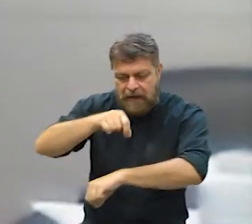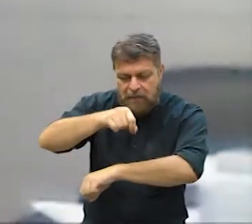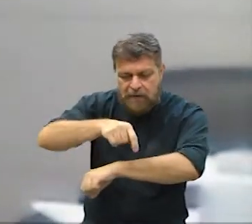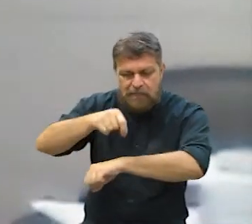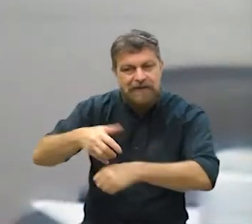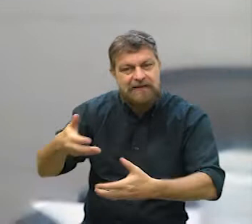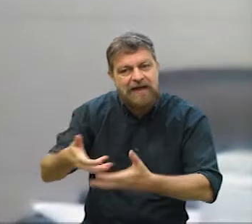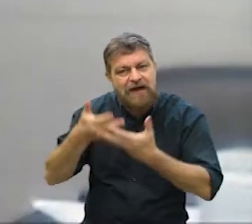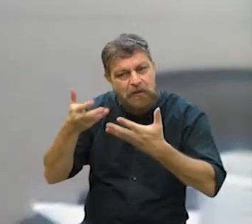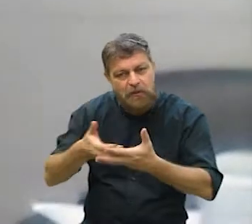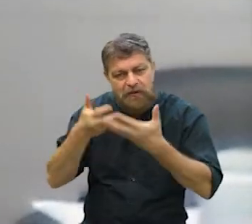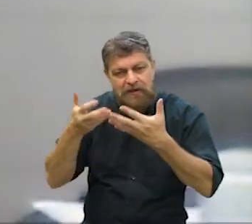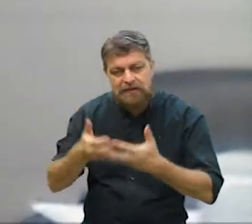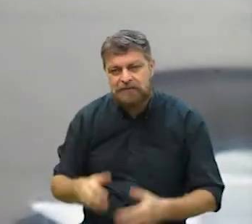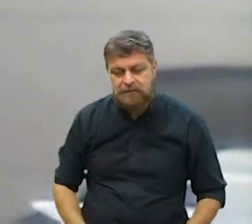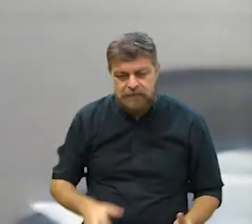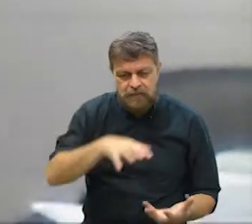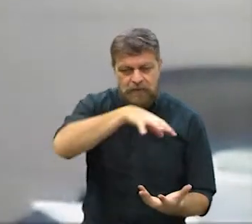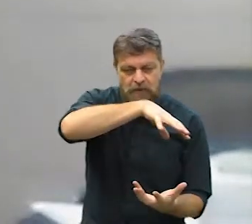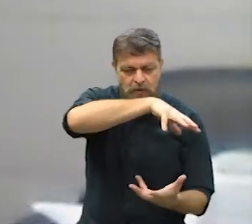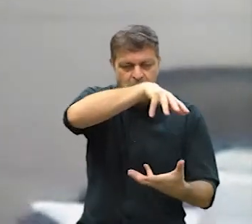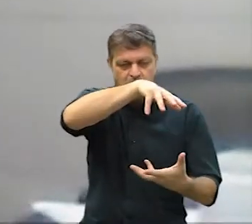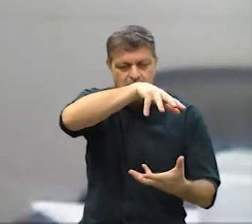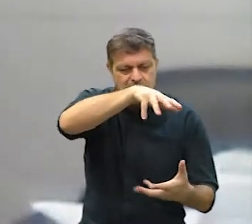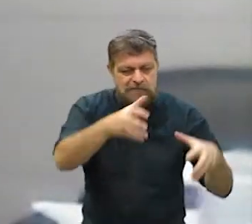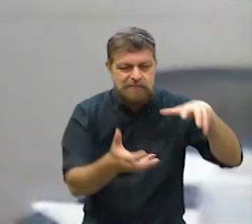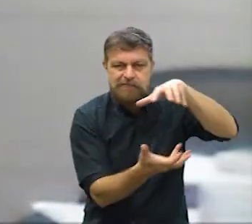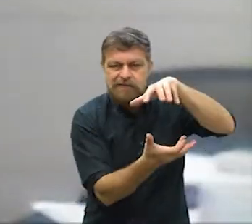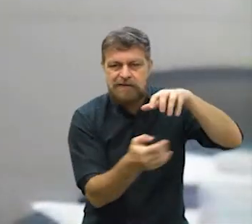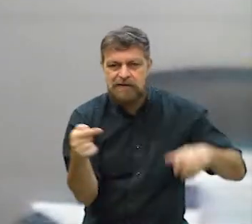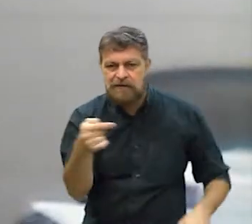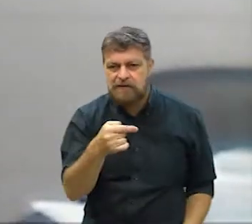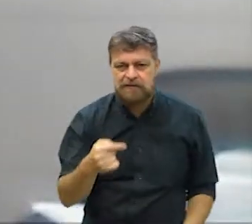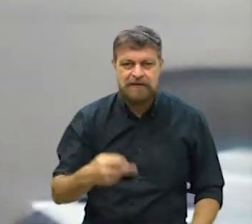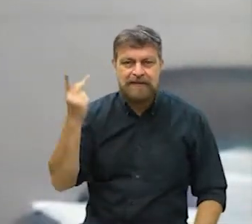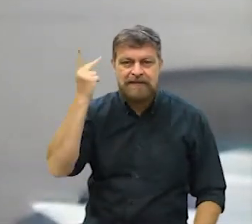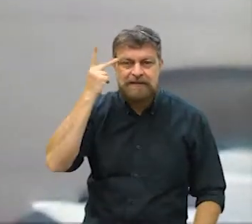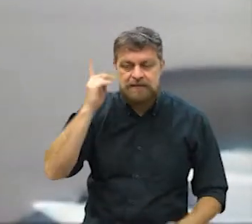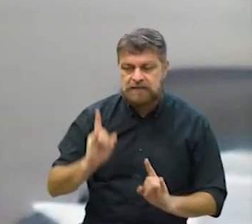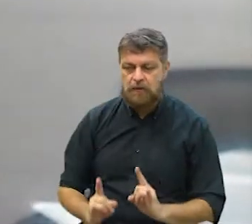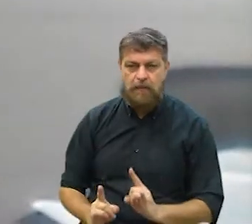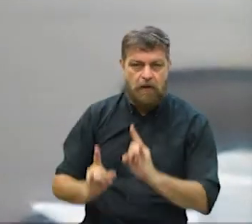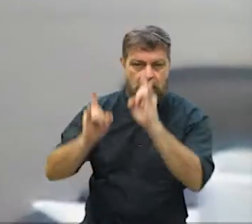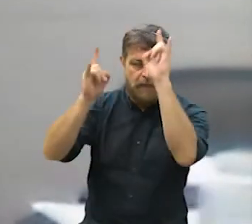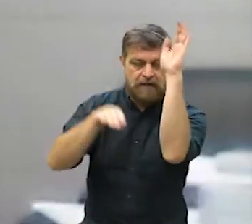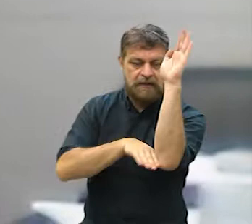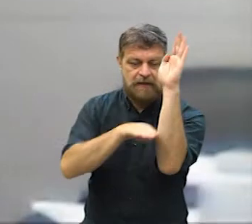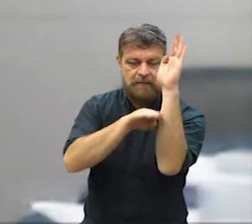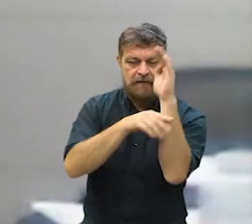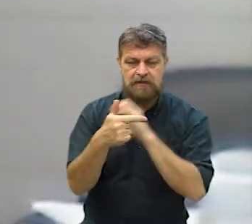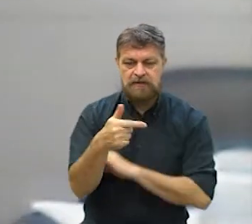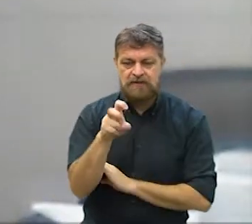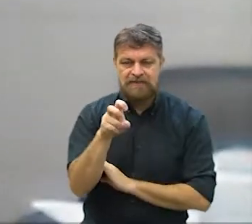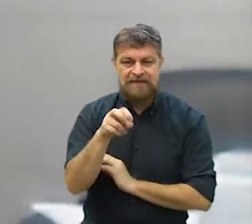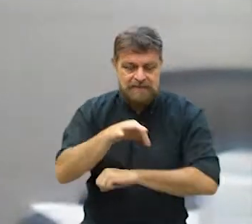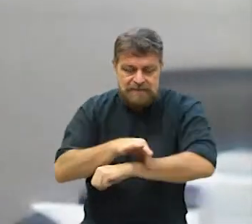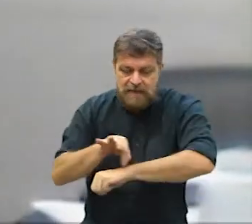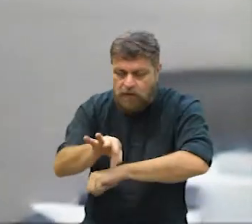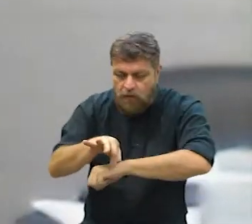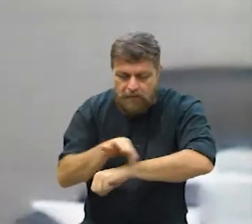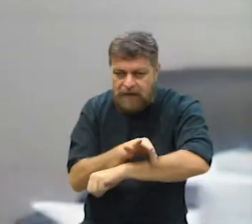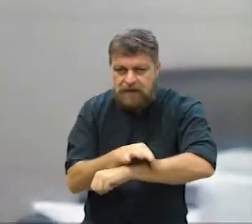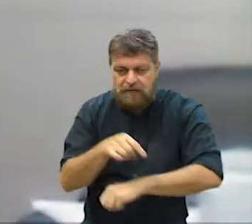horta e tal. Então, hoje o mundo mudou. São Paulo está vendendo apartamento de 25 metros. Aqui